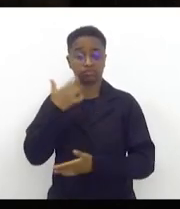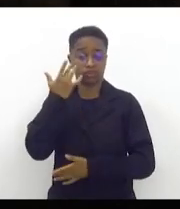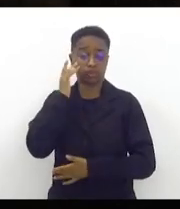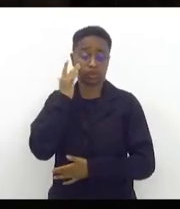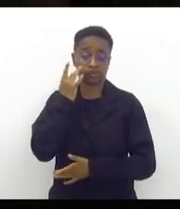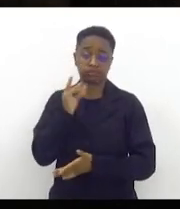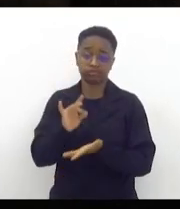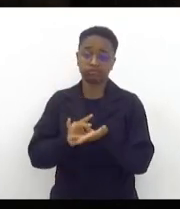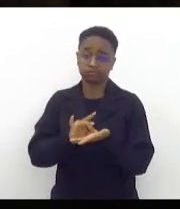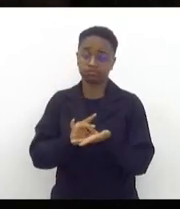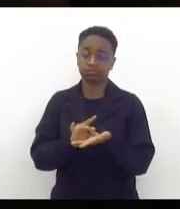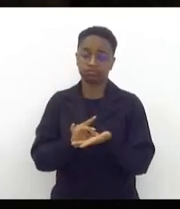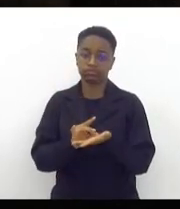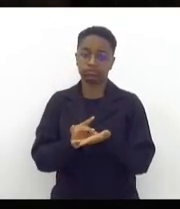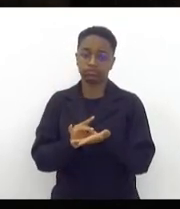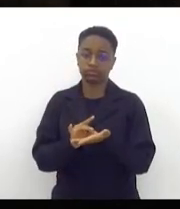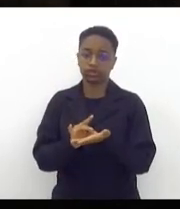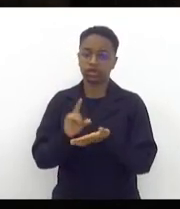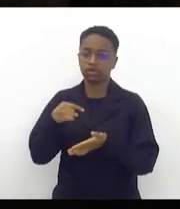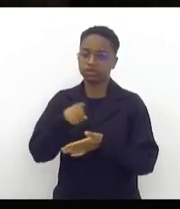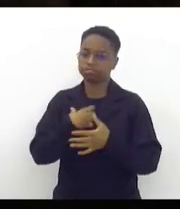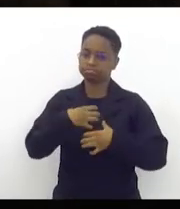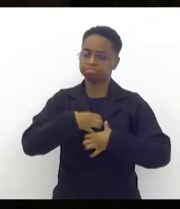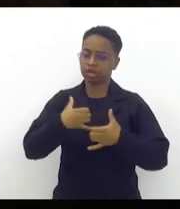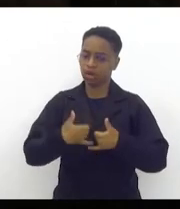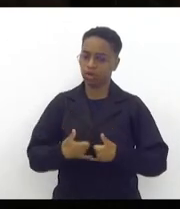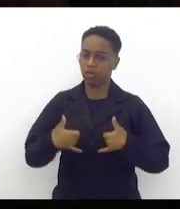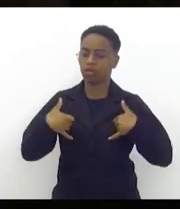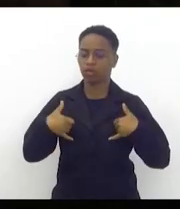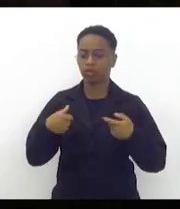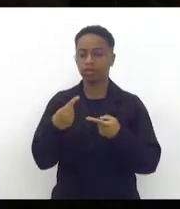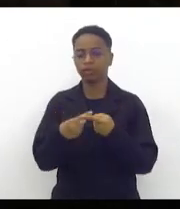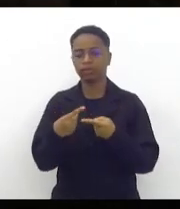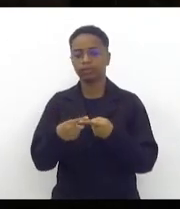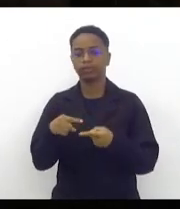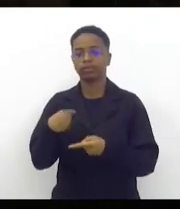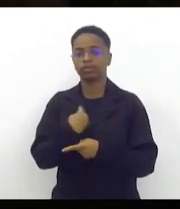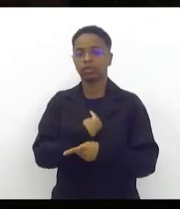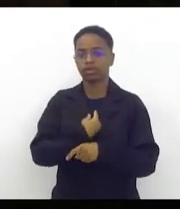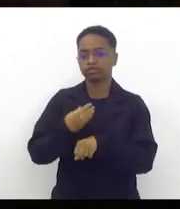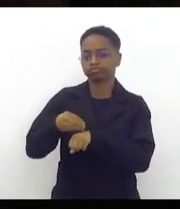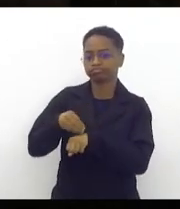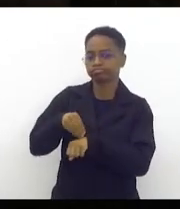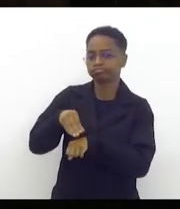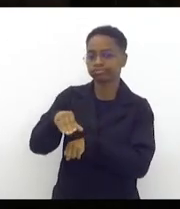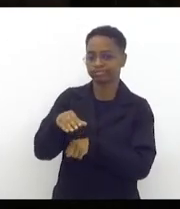que verdadeiramente nos enche de orgulho. Nós fizemos essa indicação